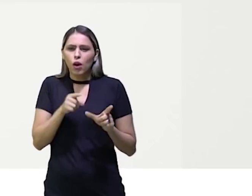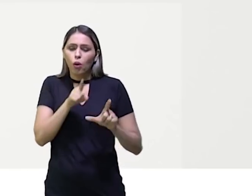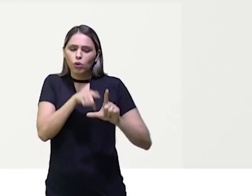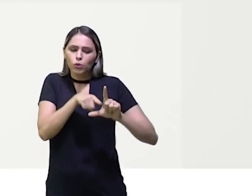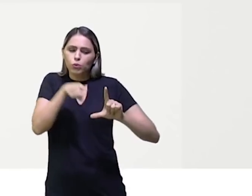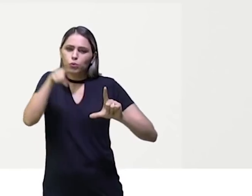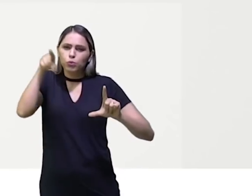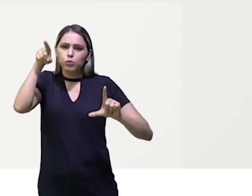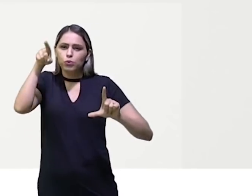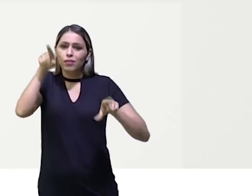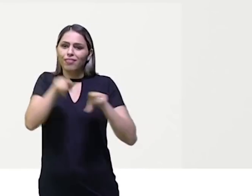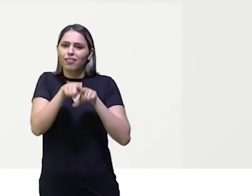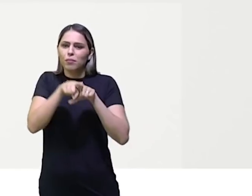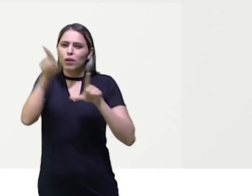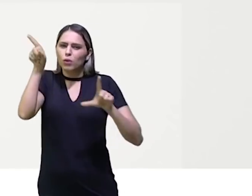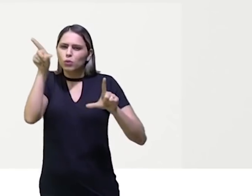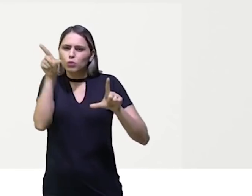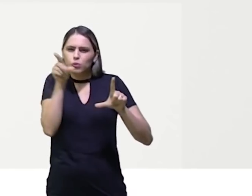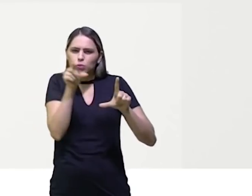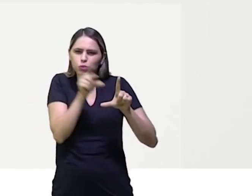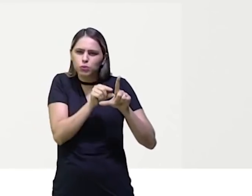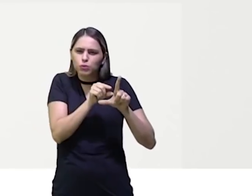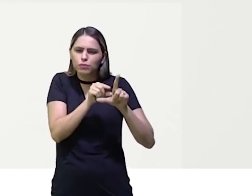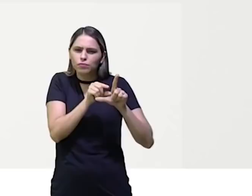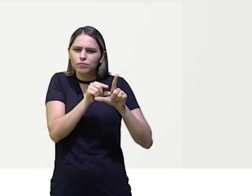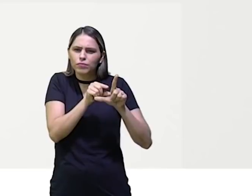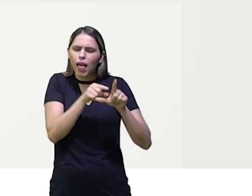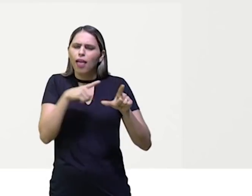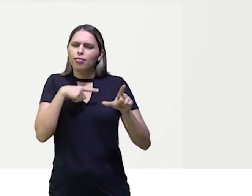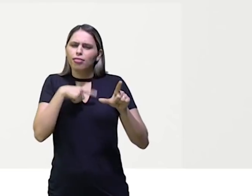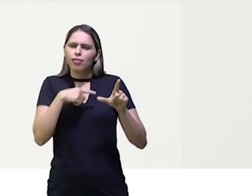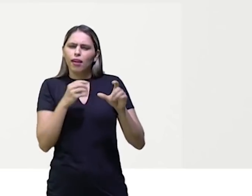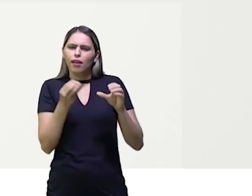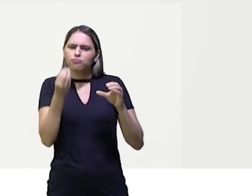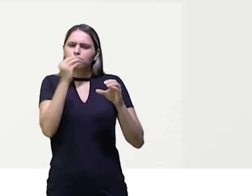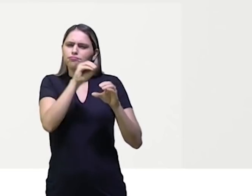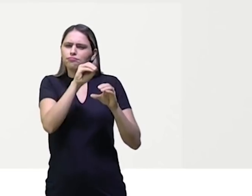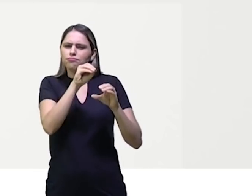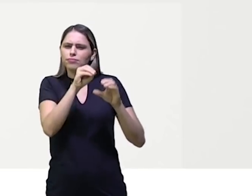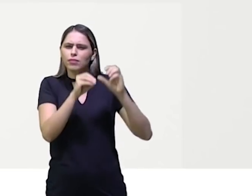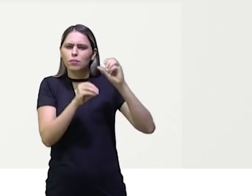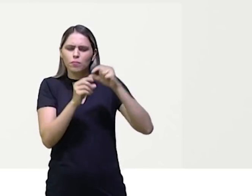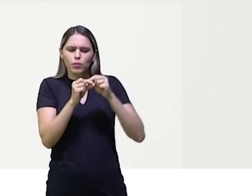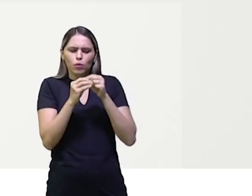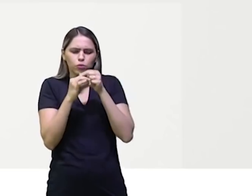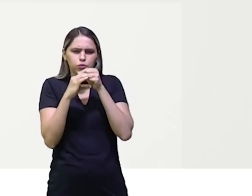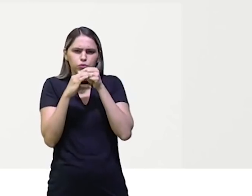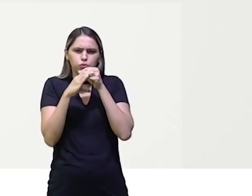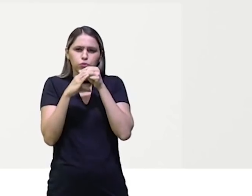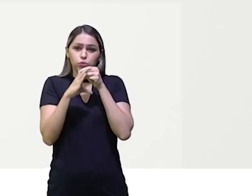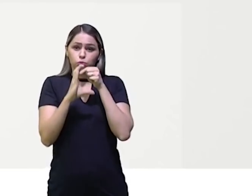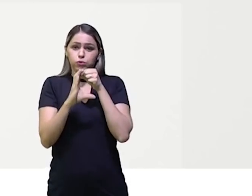e decrescente. Como temos aqui no balão, nos balões, temos o 5,